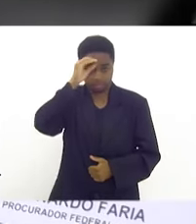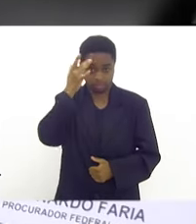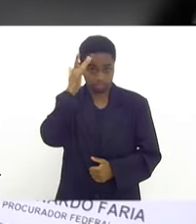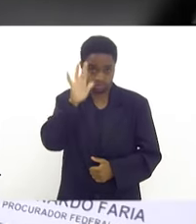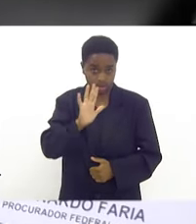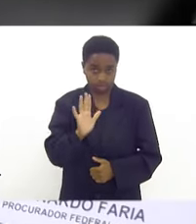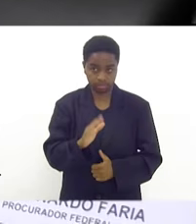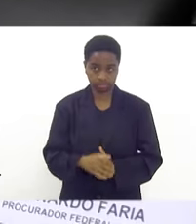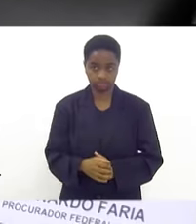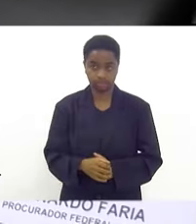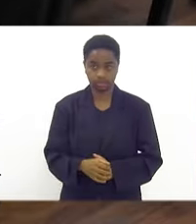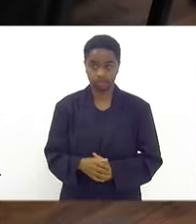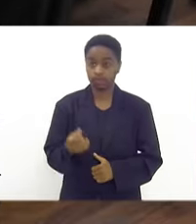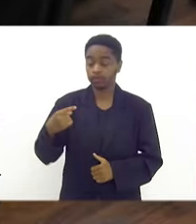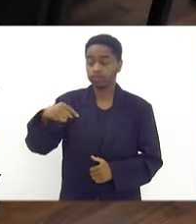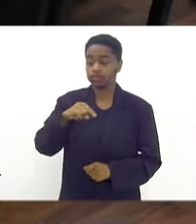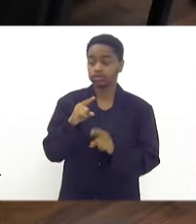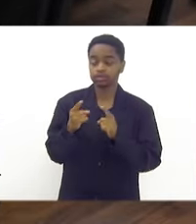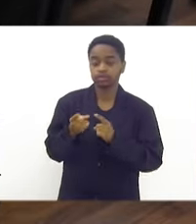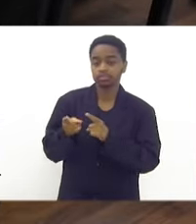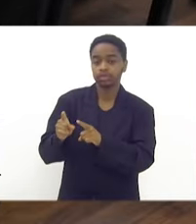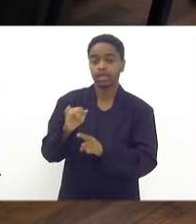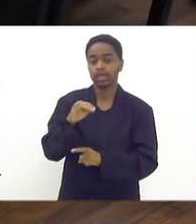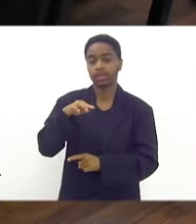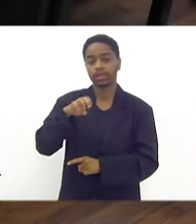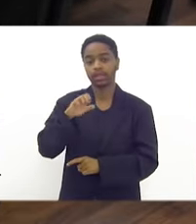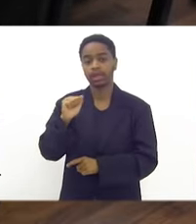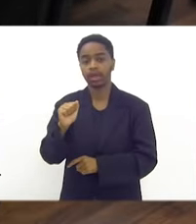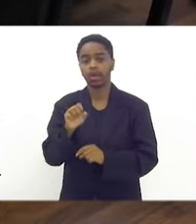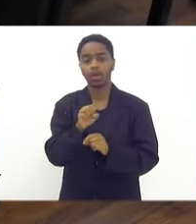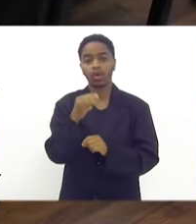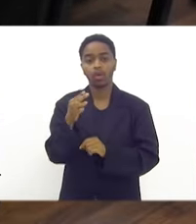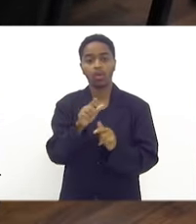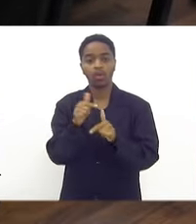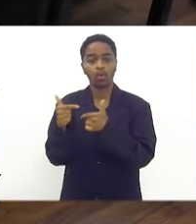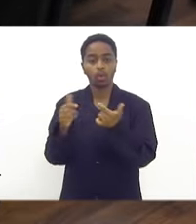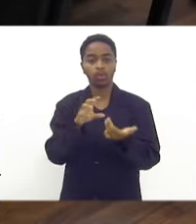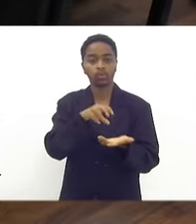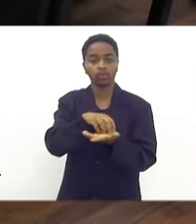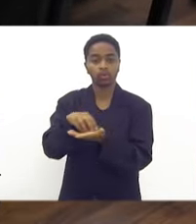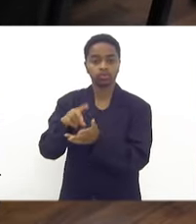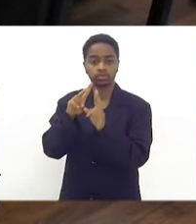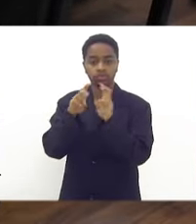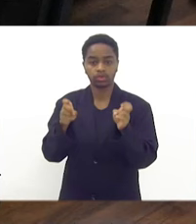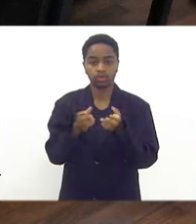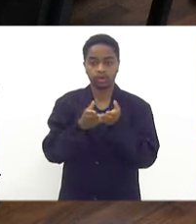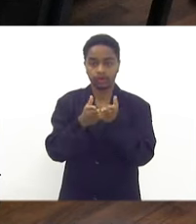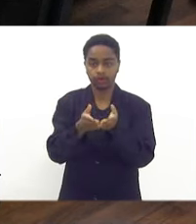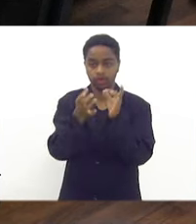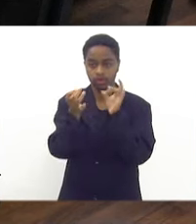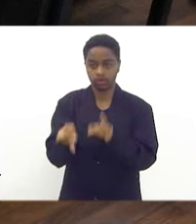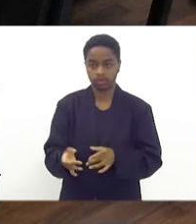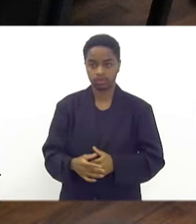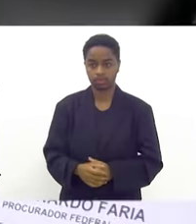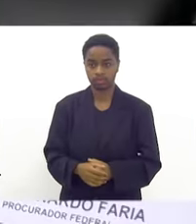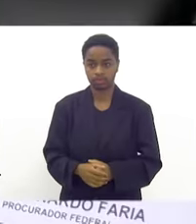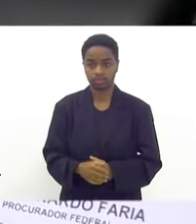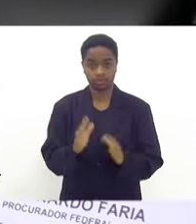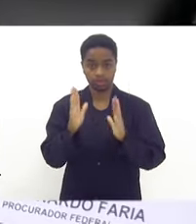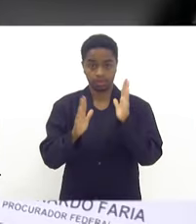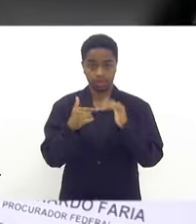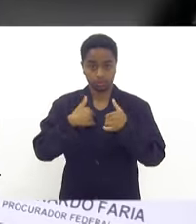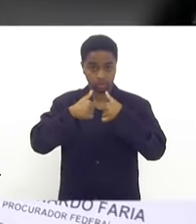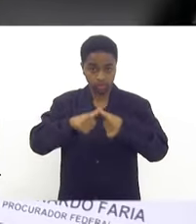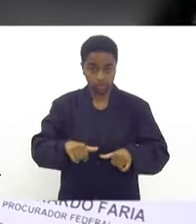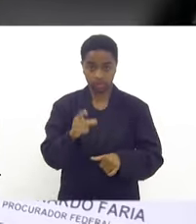bama ao menos provocou inia ou qualquer órgão sobre o tema dos navios abandonados nesse tempo que eu tô lá não